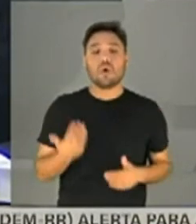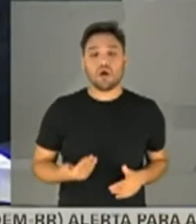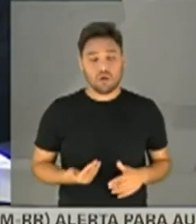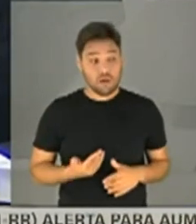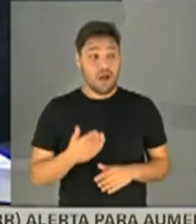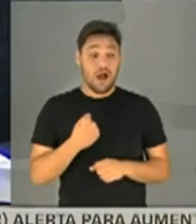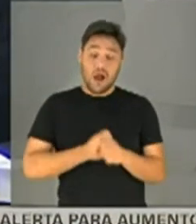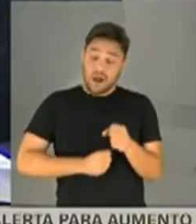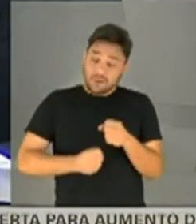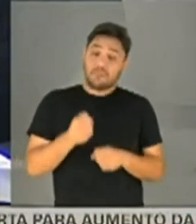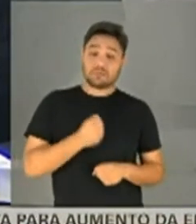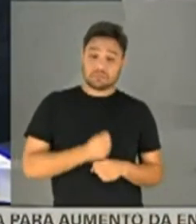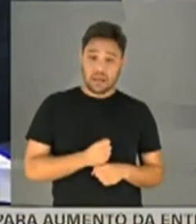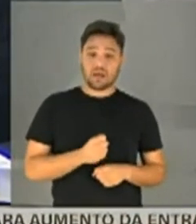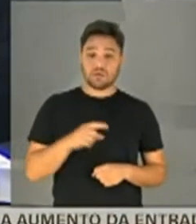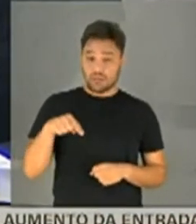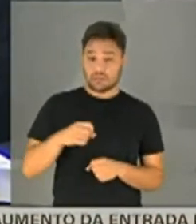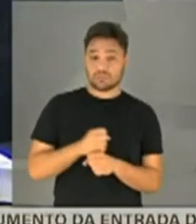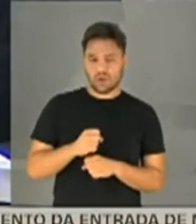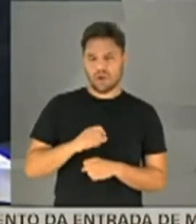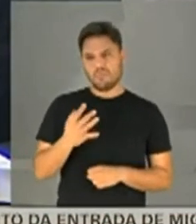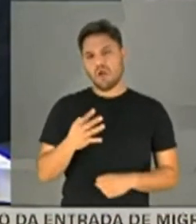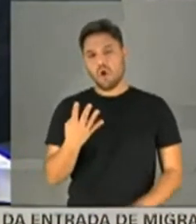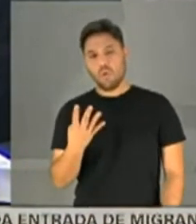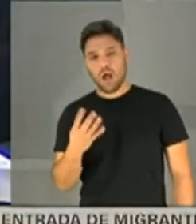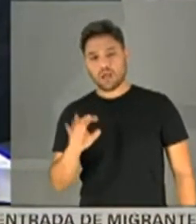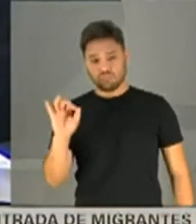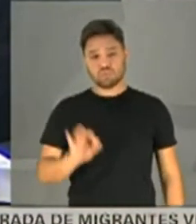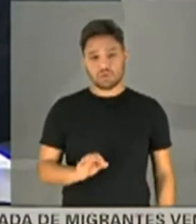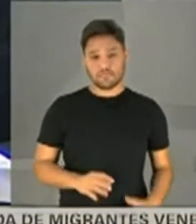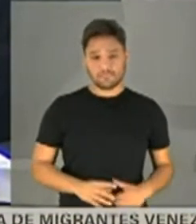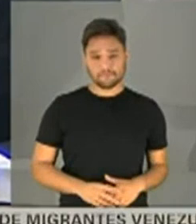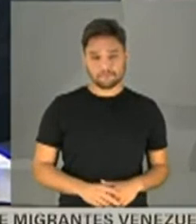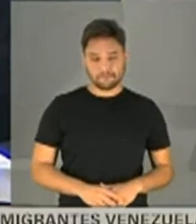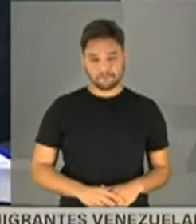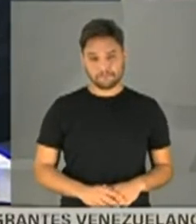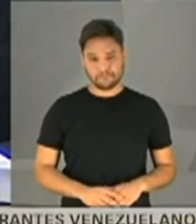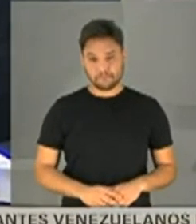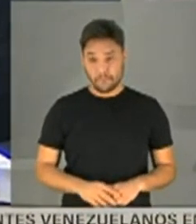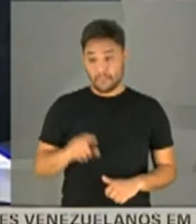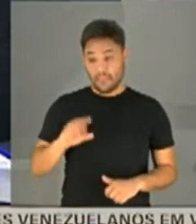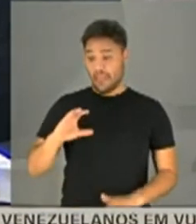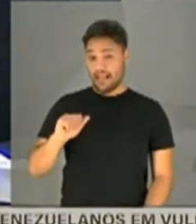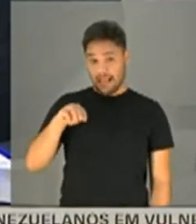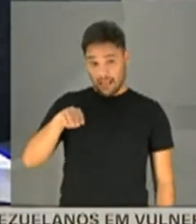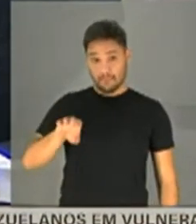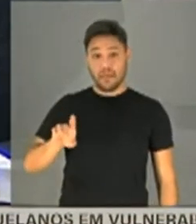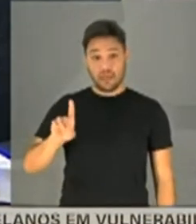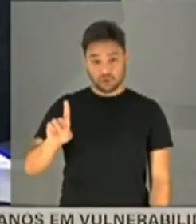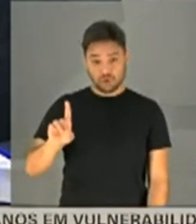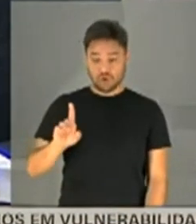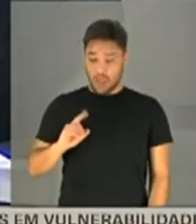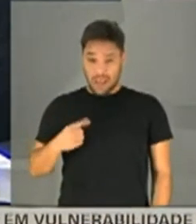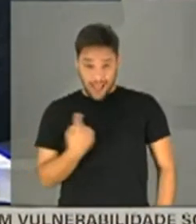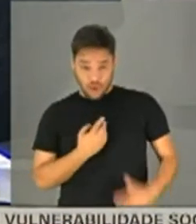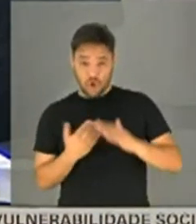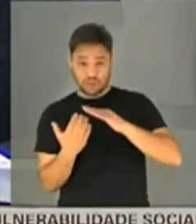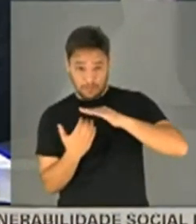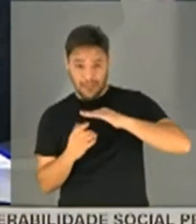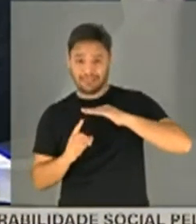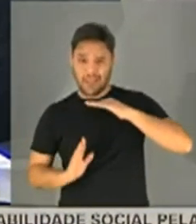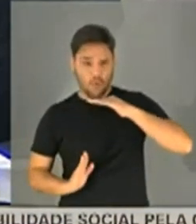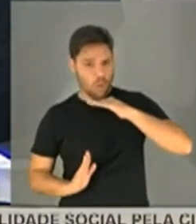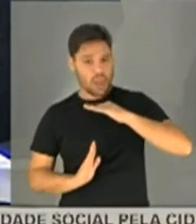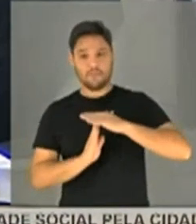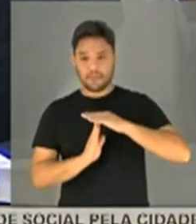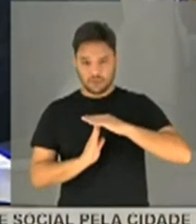preço do ano passado, desse ano, foi em torno de 4%, né, pela CAMED. A nossa empresa tem um limite, tem um